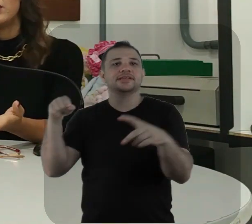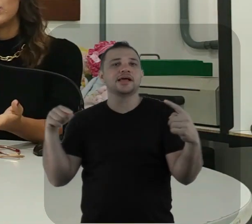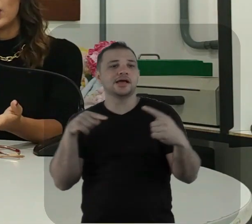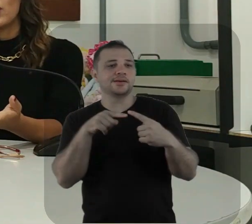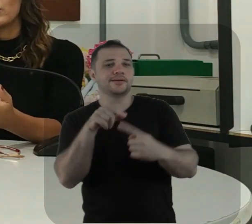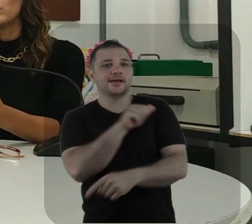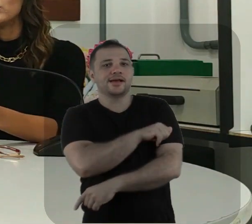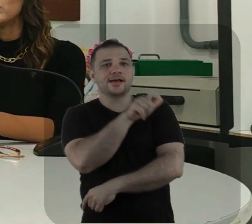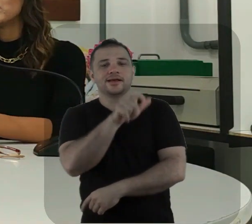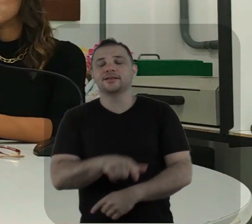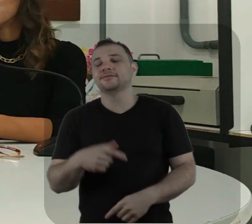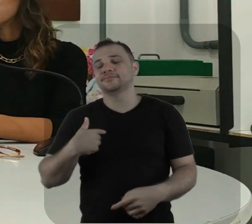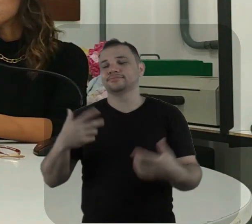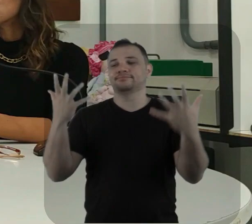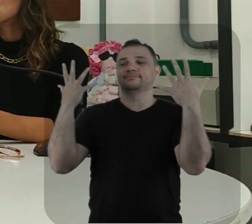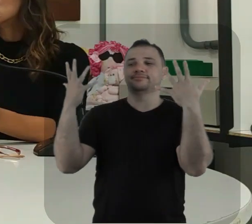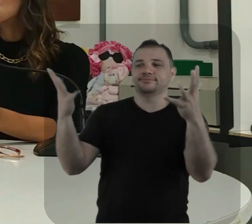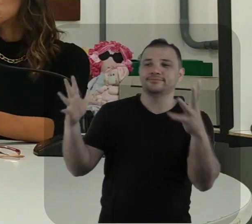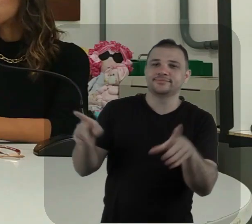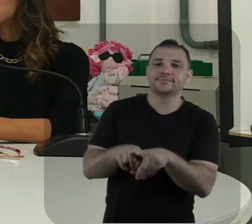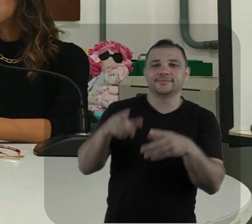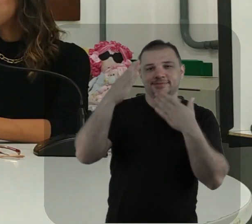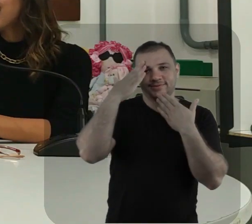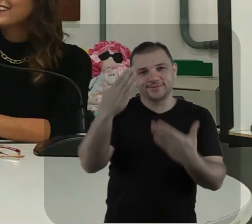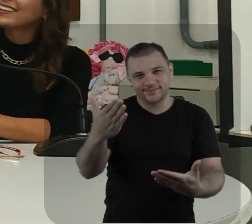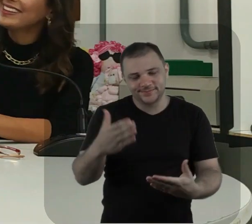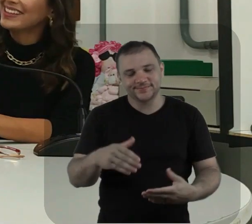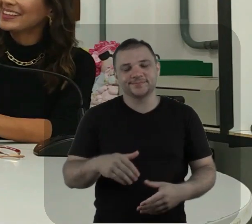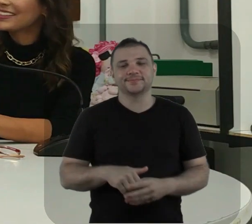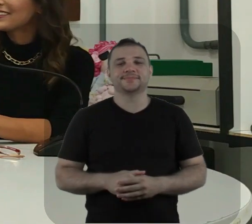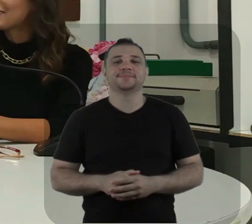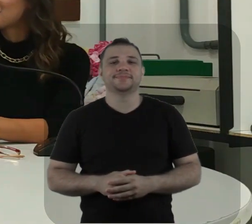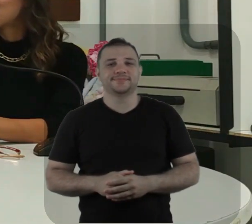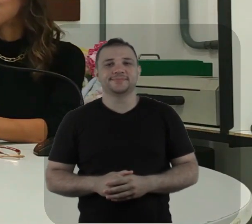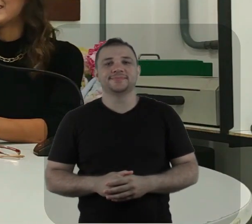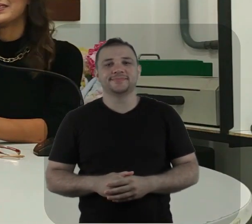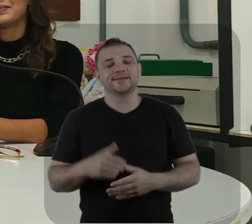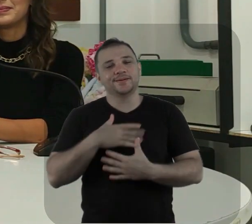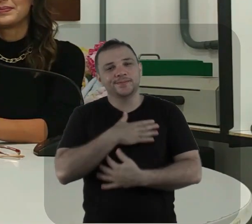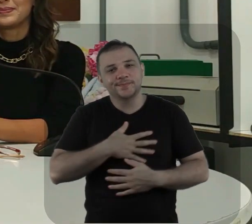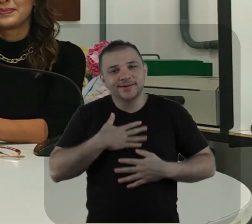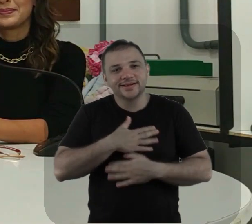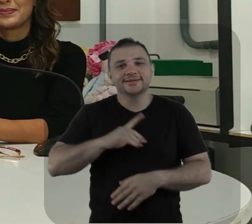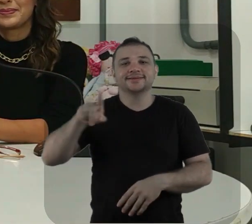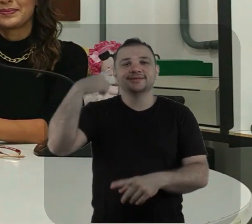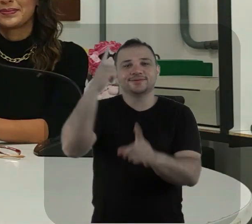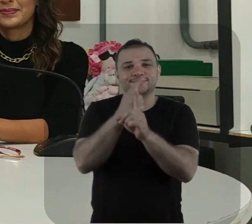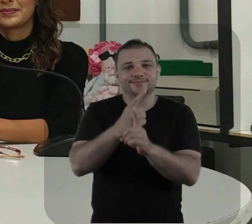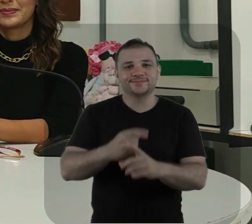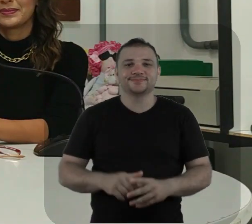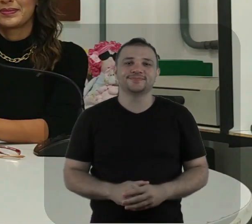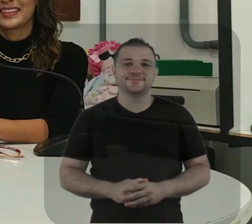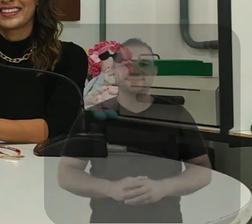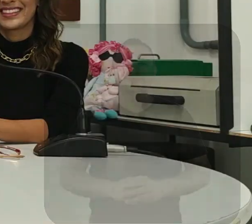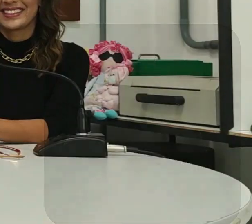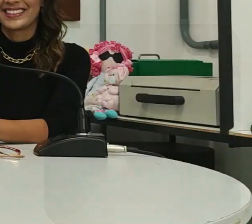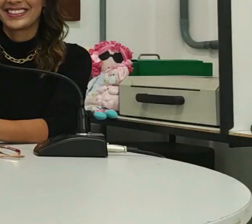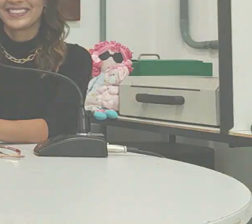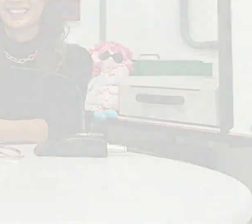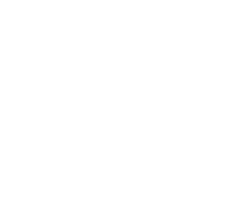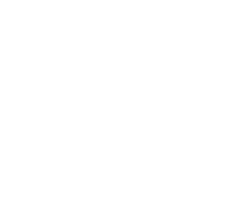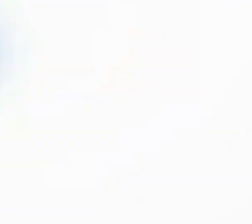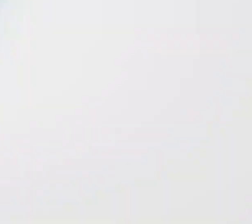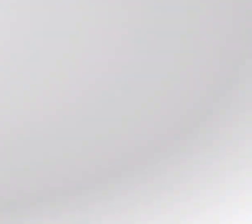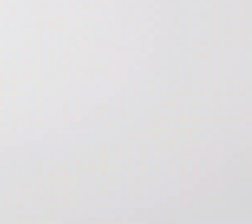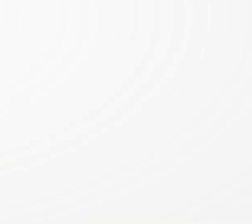muito acessível ao aluno, né? Quero te parabenizar e agradecer. Obrigada. Foi um prazer. Até a próxima.